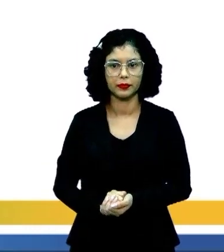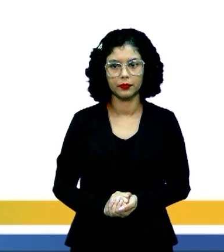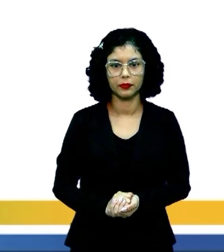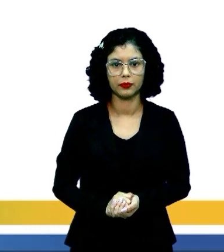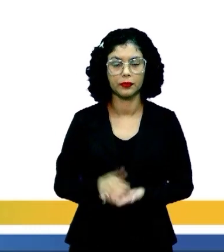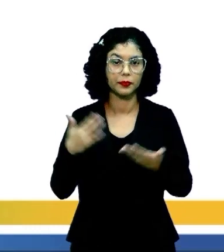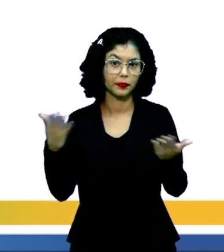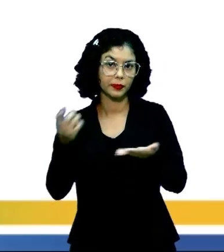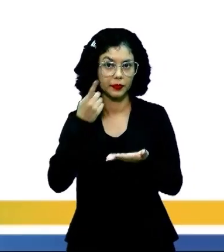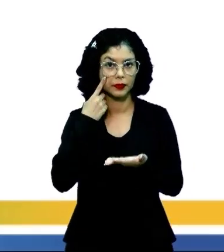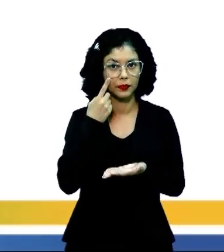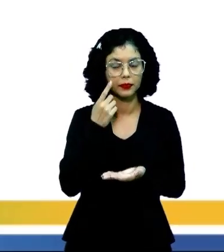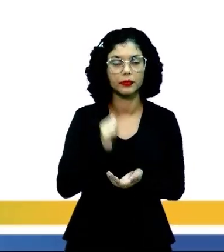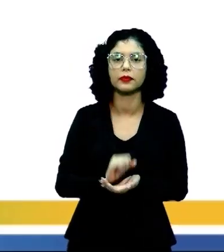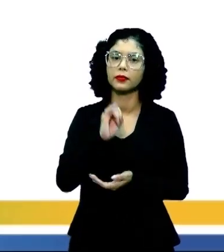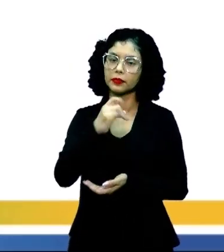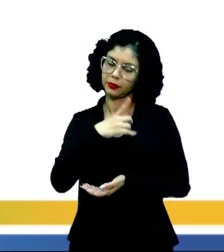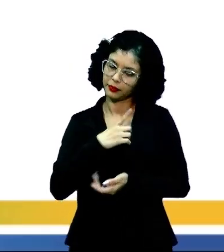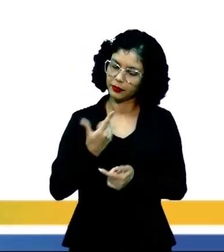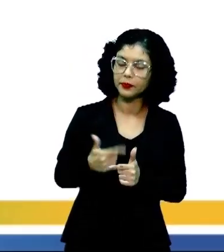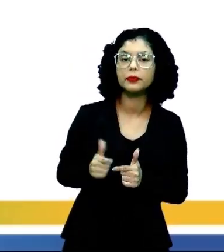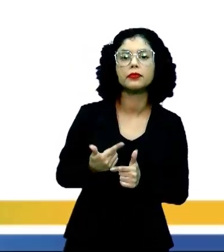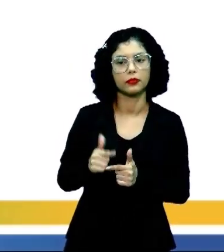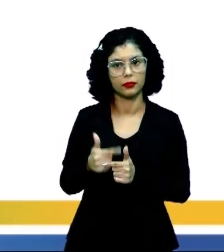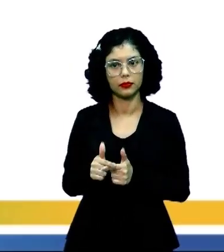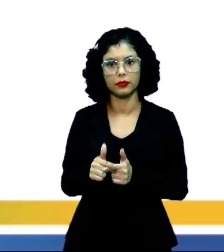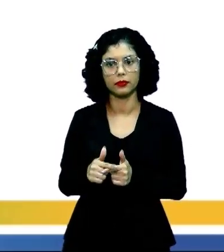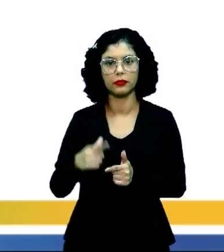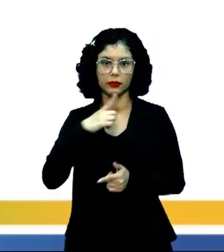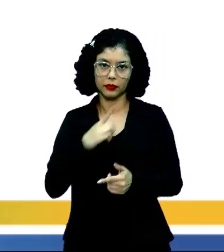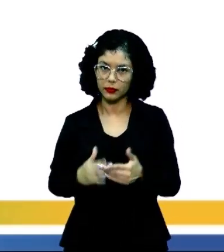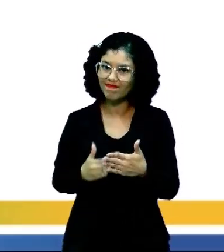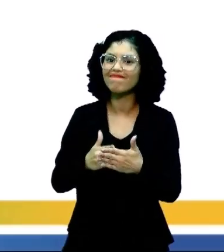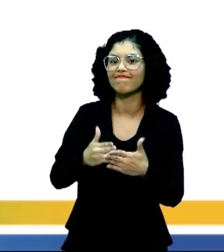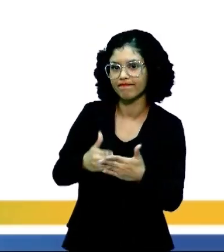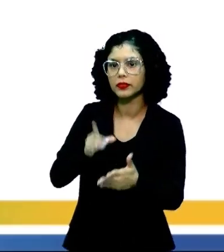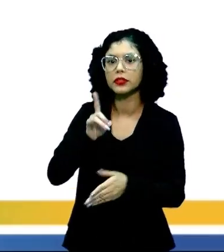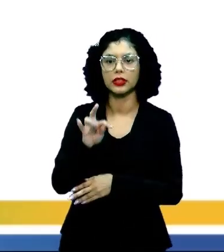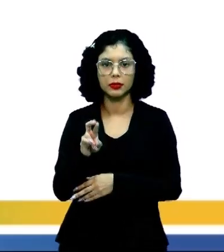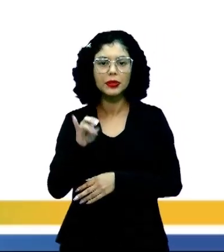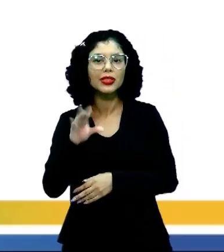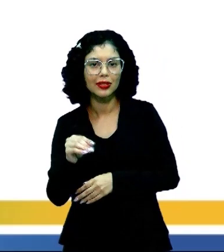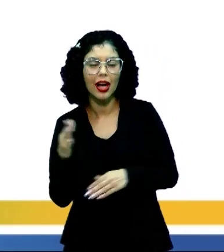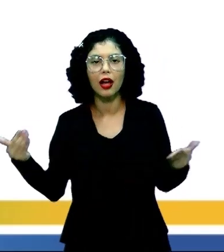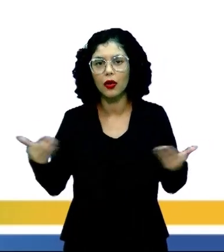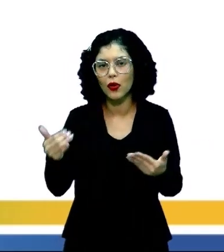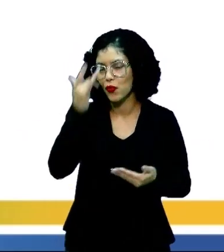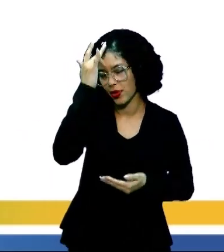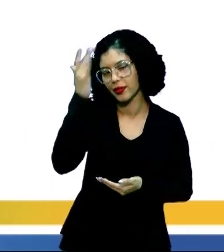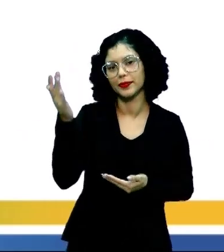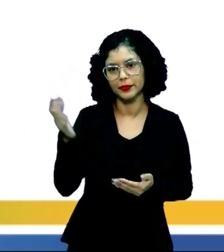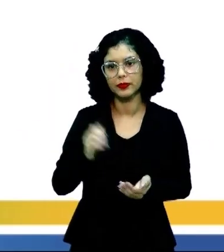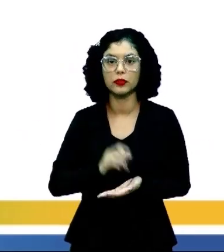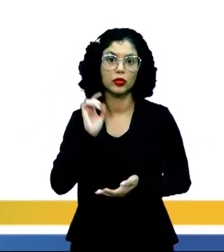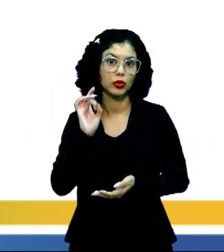valorização. Olha, se você tem o problema e tem o delimitador, agora ficou fácil. Só que tem uma questão, você